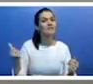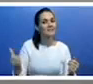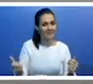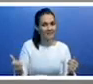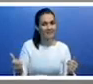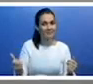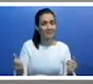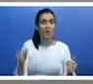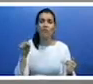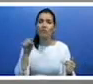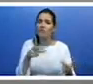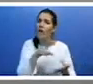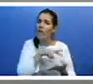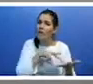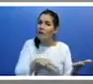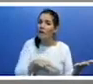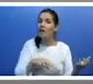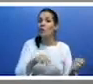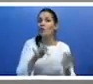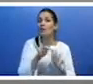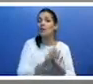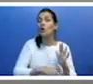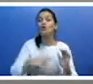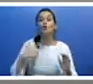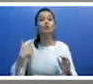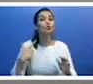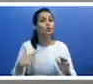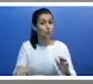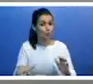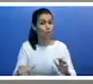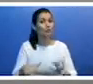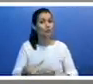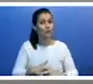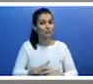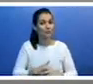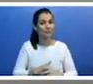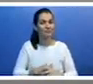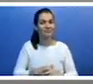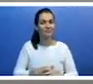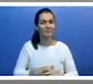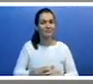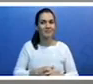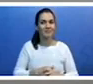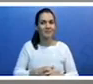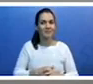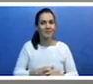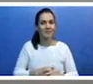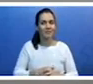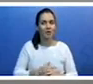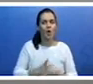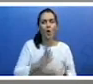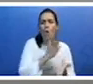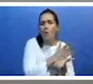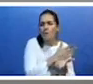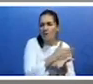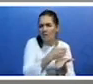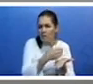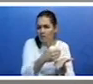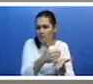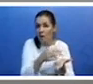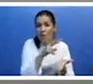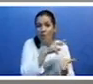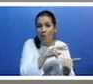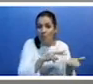Vocês vão ler o texto novamente, muito antes do celular. Volta lá no início do conteúdo, lê